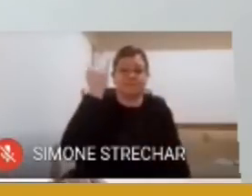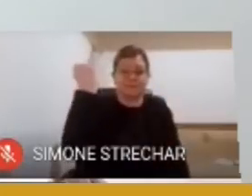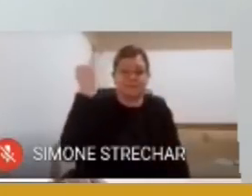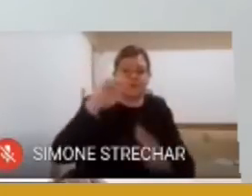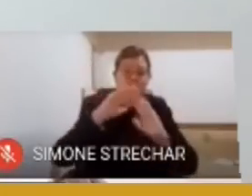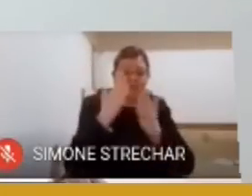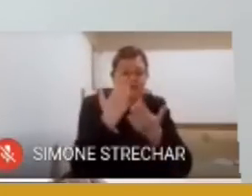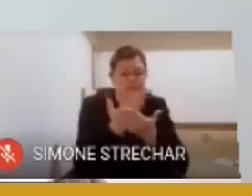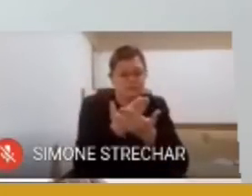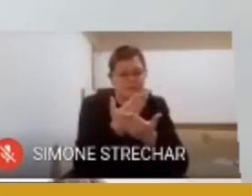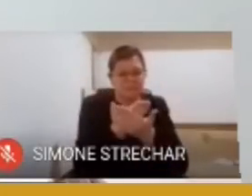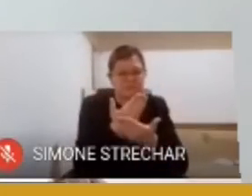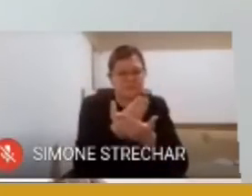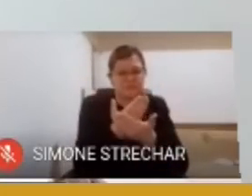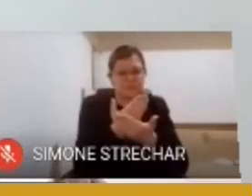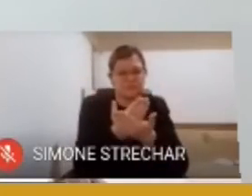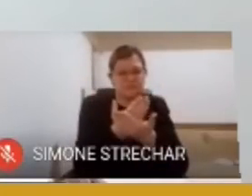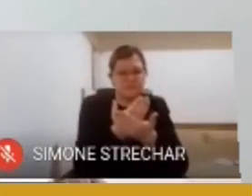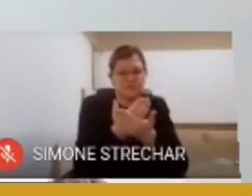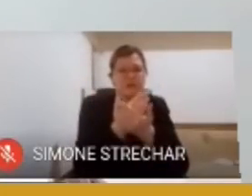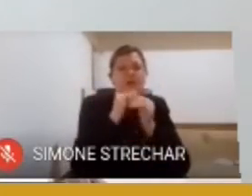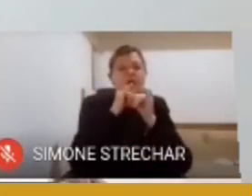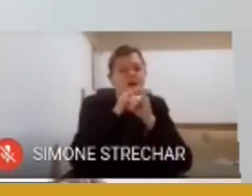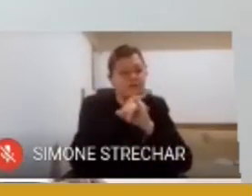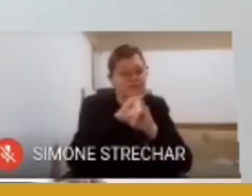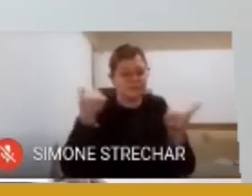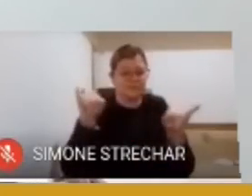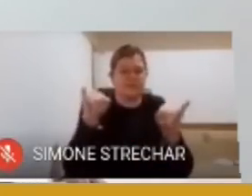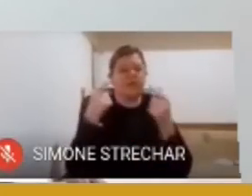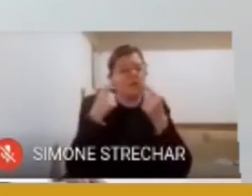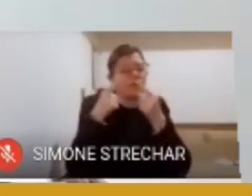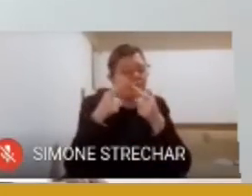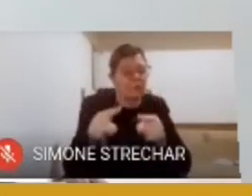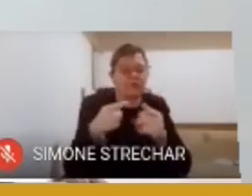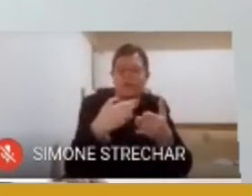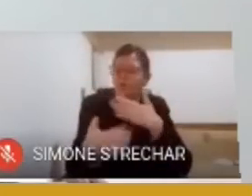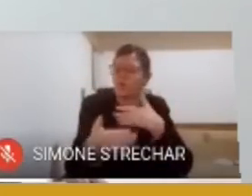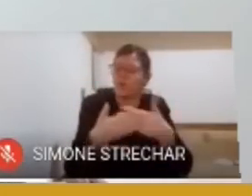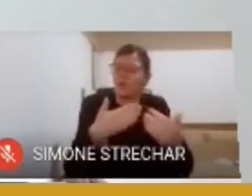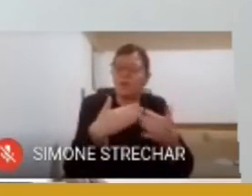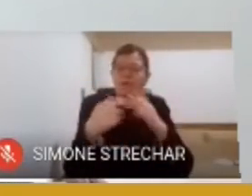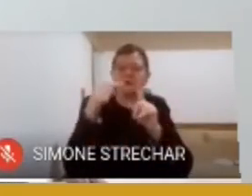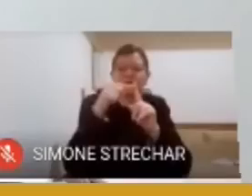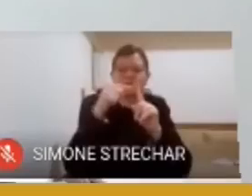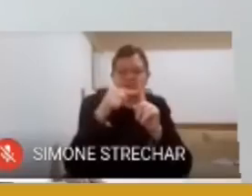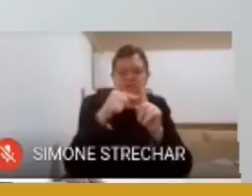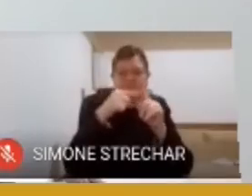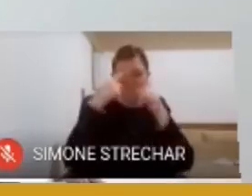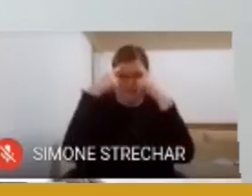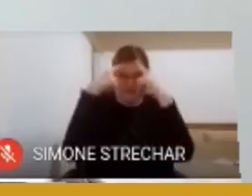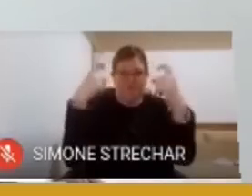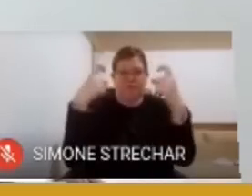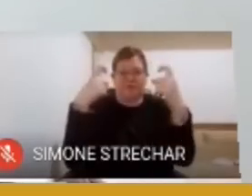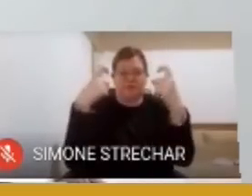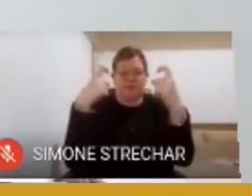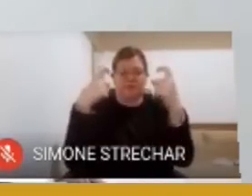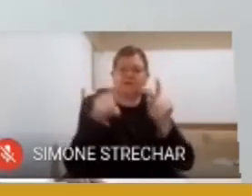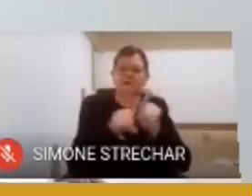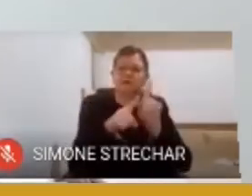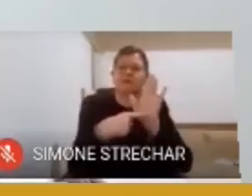violência, inclusive apresentar atividades que dizem respeito à proteção de